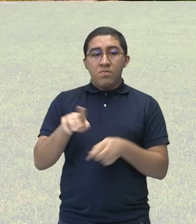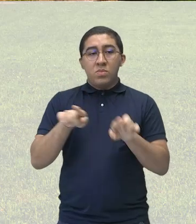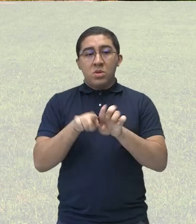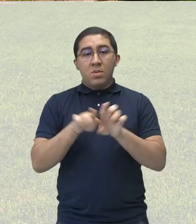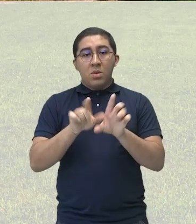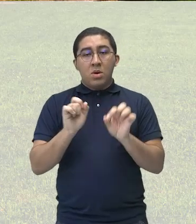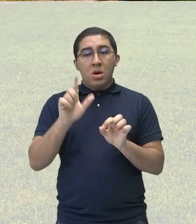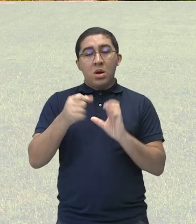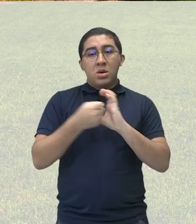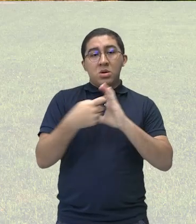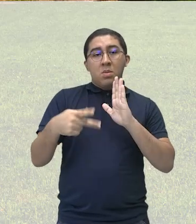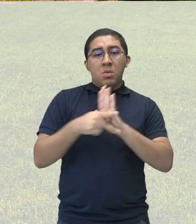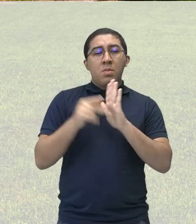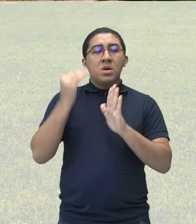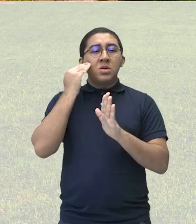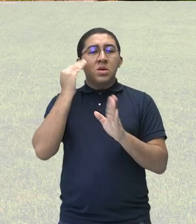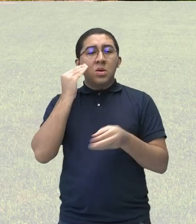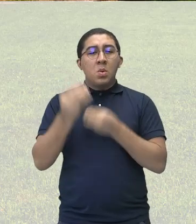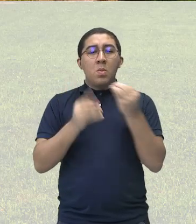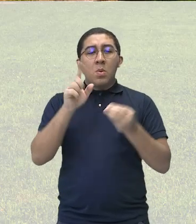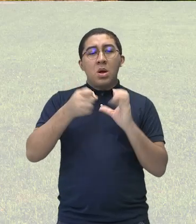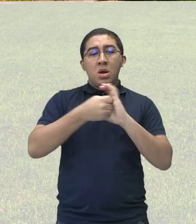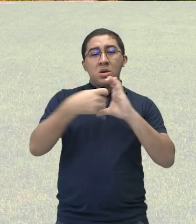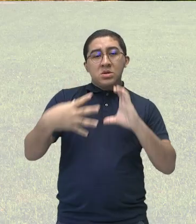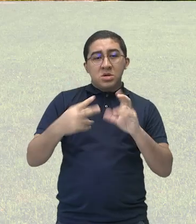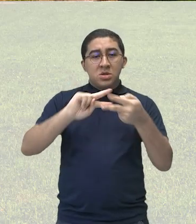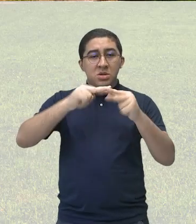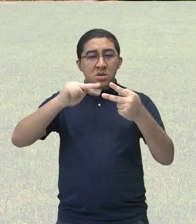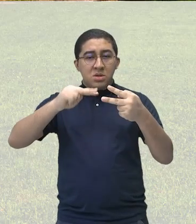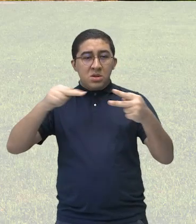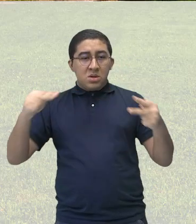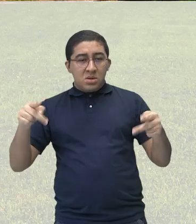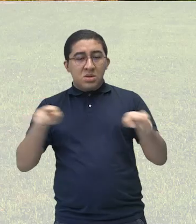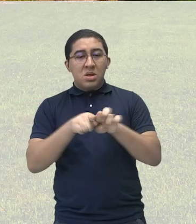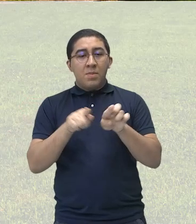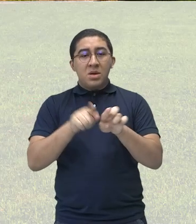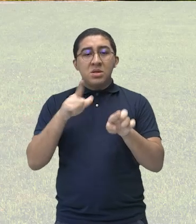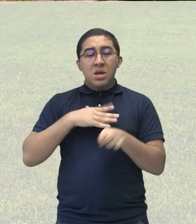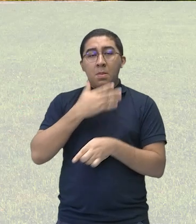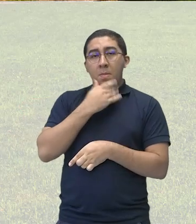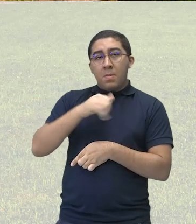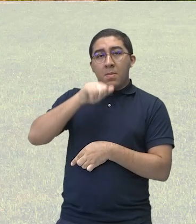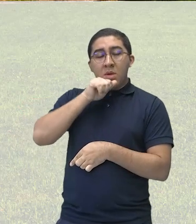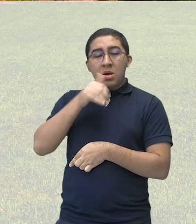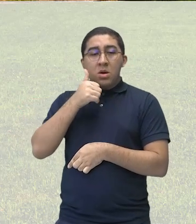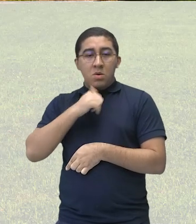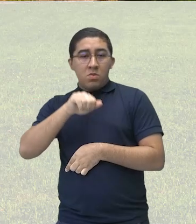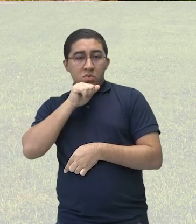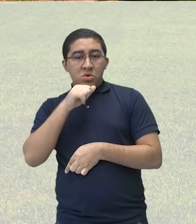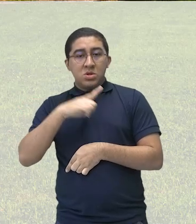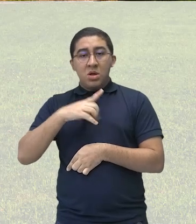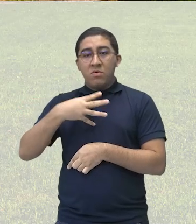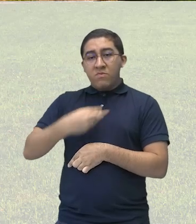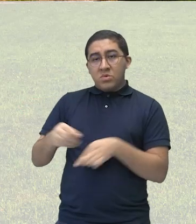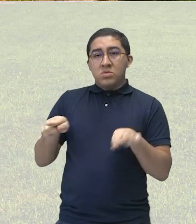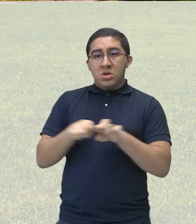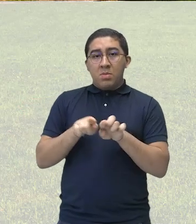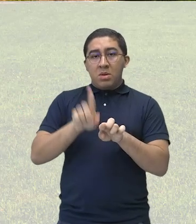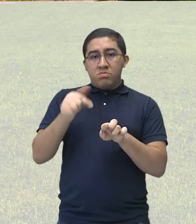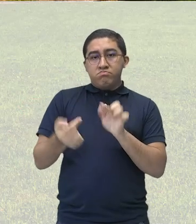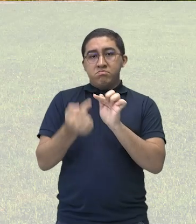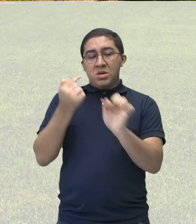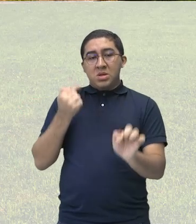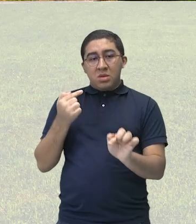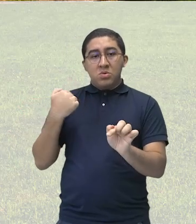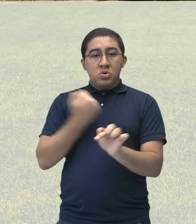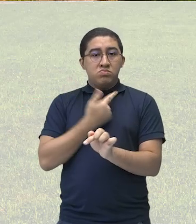ele fez isso para entender como as características hereditárias eram passadas de pais para filhos. Naquela época de